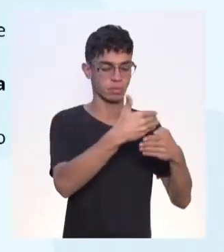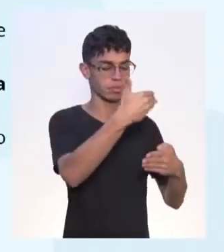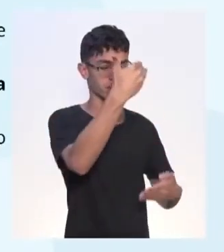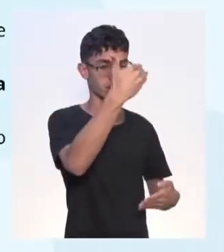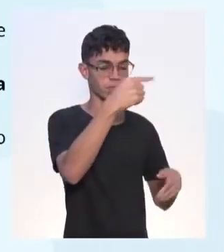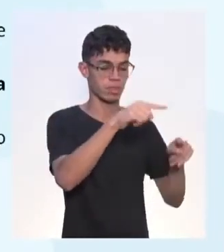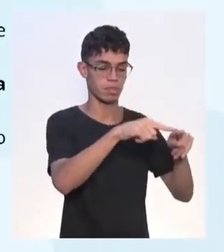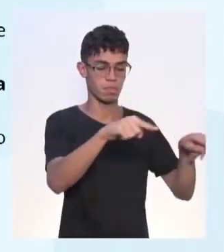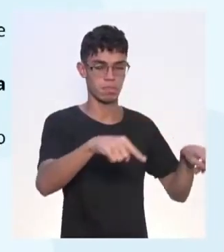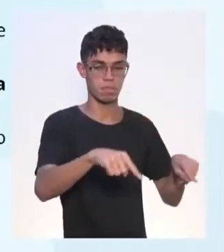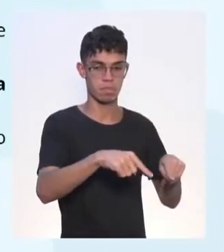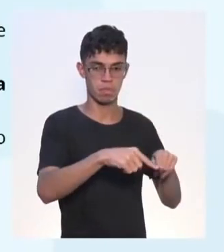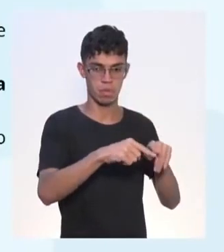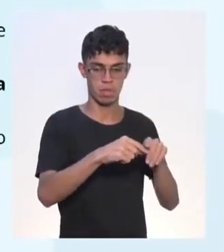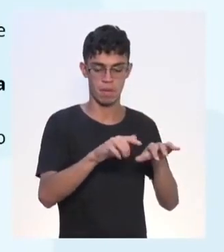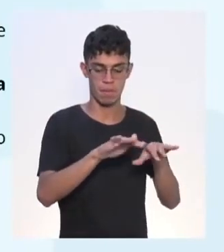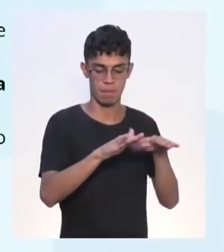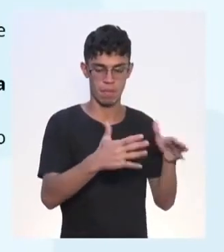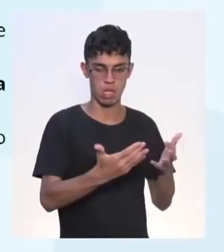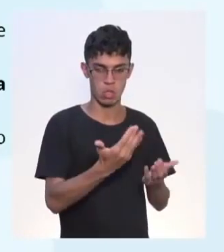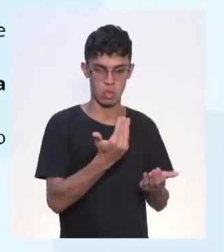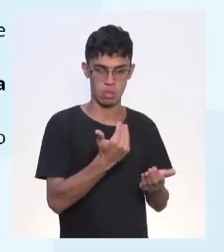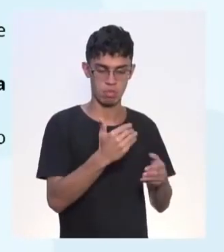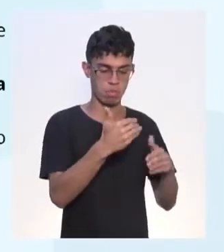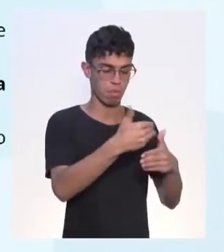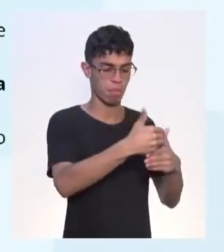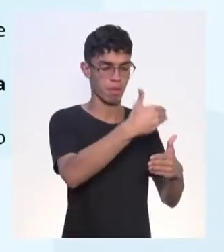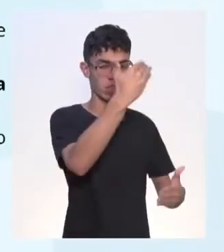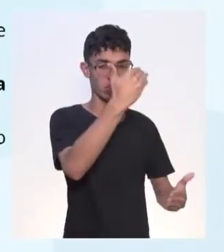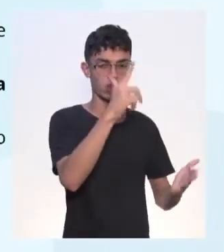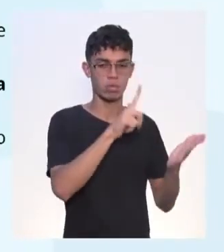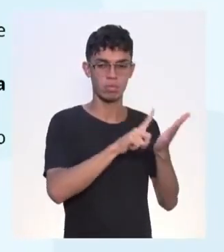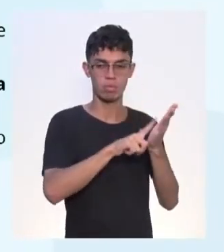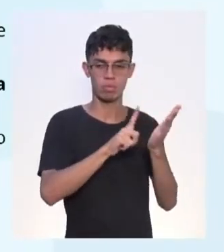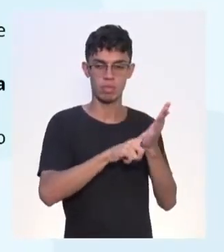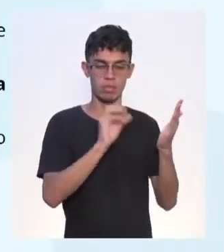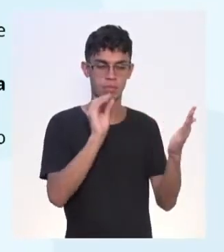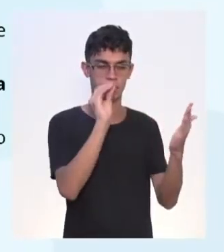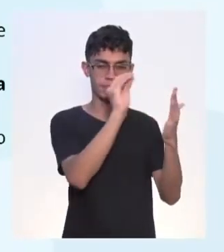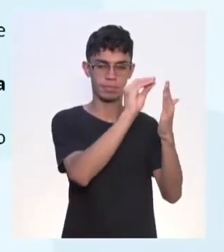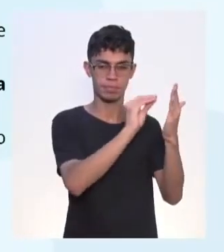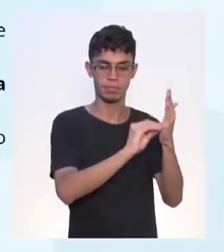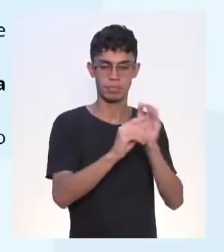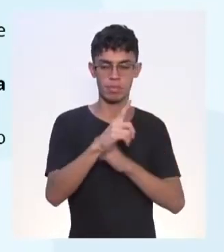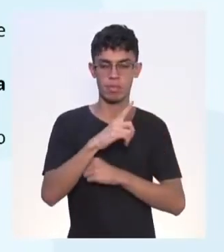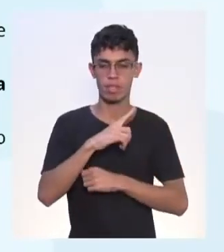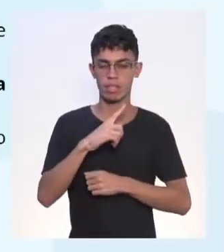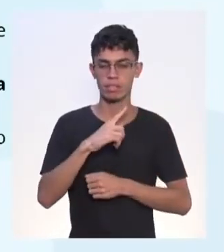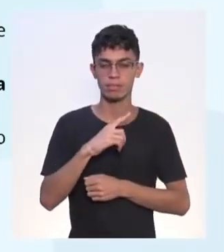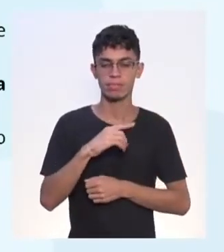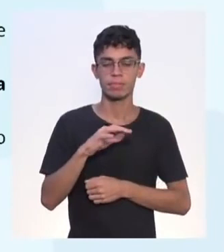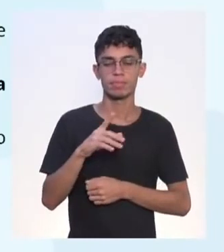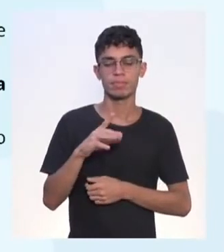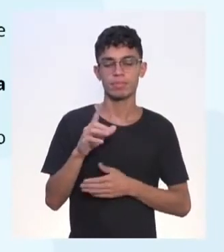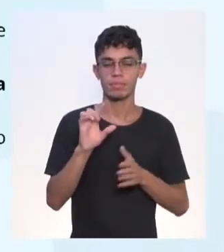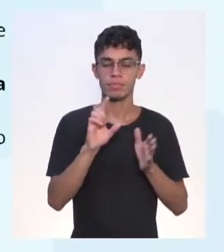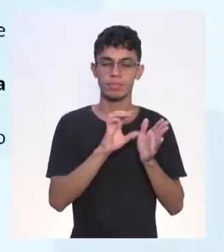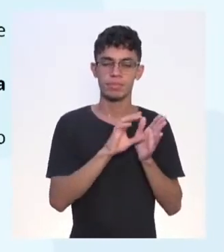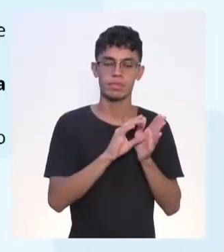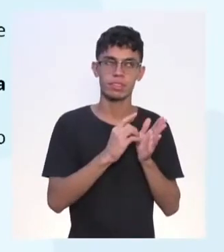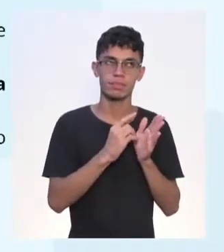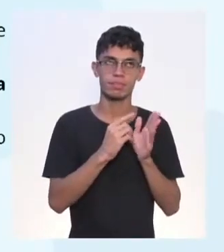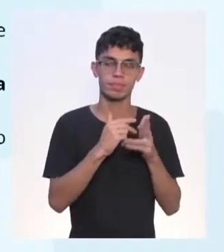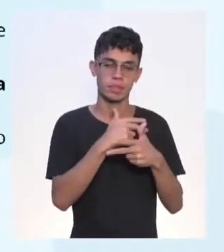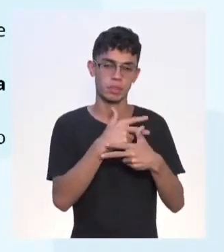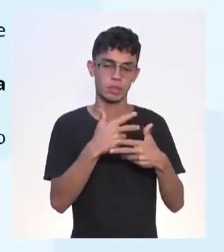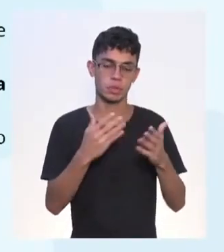parede da vasta sala de jantar. Esse é meu sujeito, tá? Tá cheio de termos aí, adjuntos, adnominais e tal, mas o sujeito é